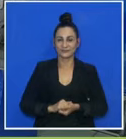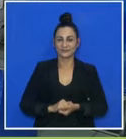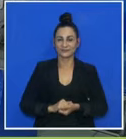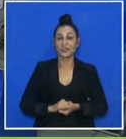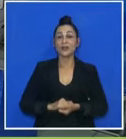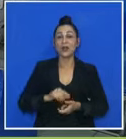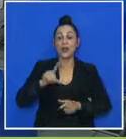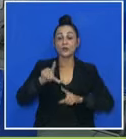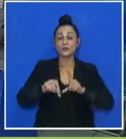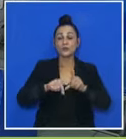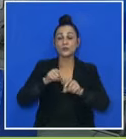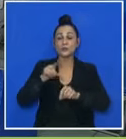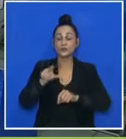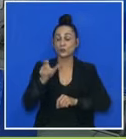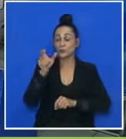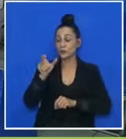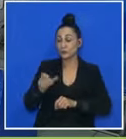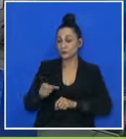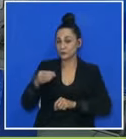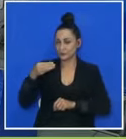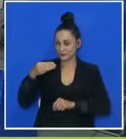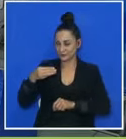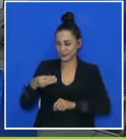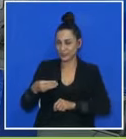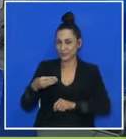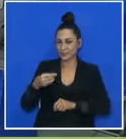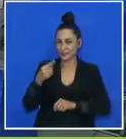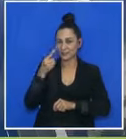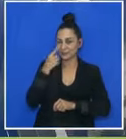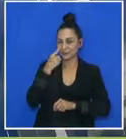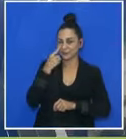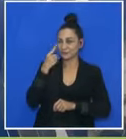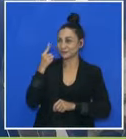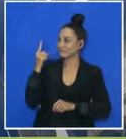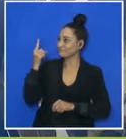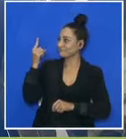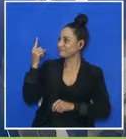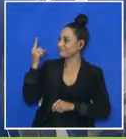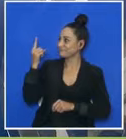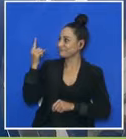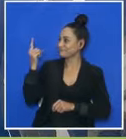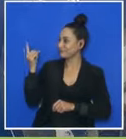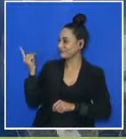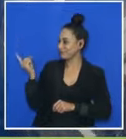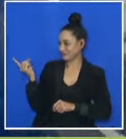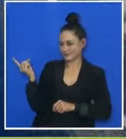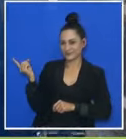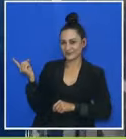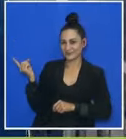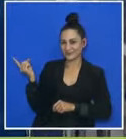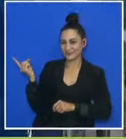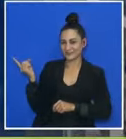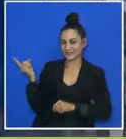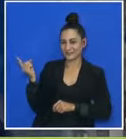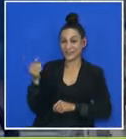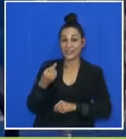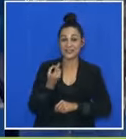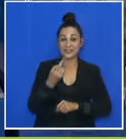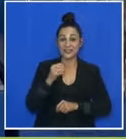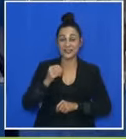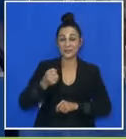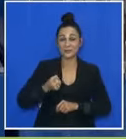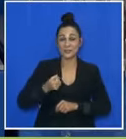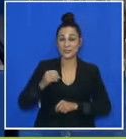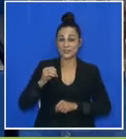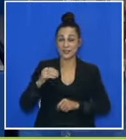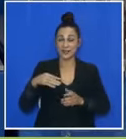Vamos agora para o sorteio da nossa coluna 3, bola posicionada, valendo! E já temos as 10 bolas